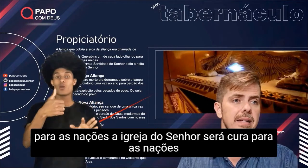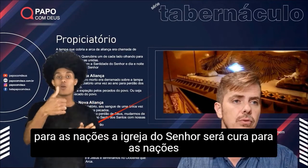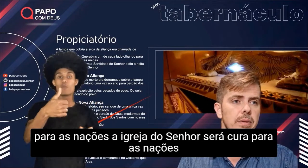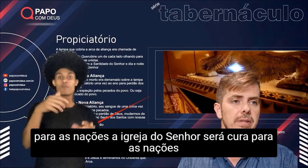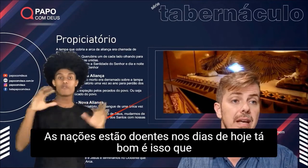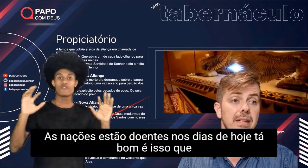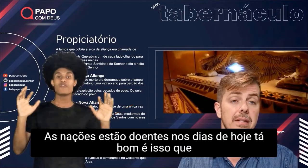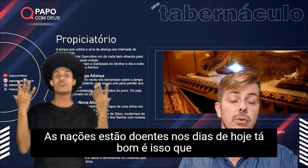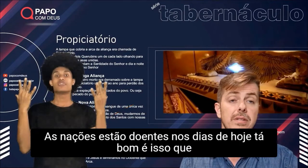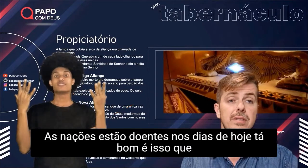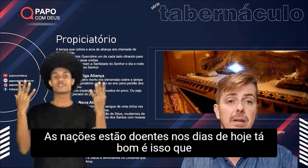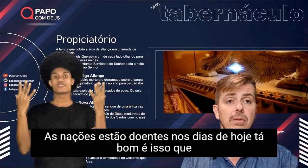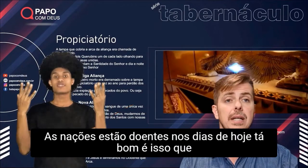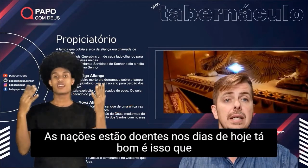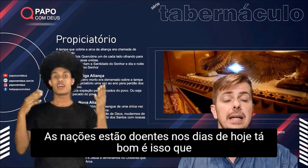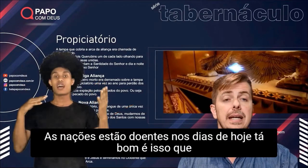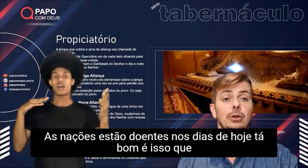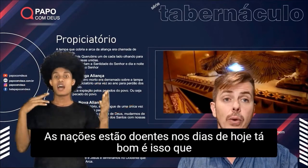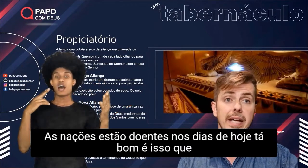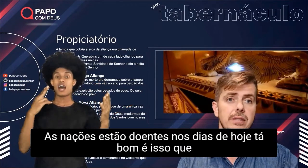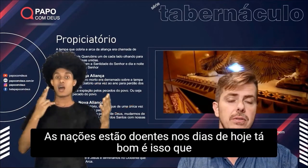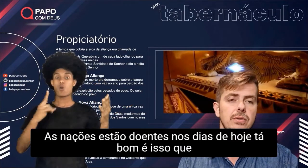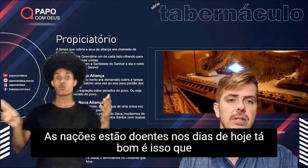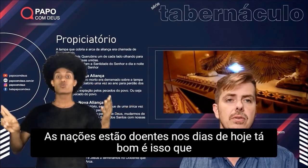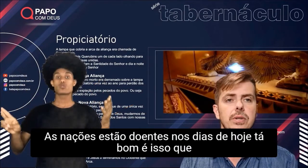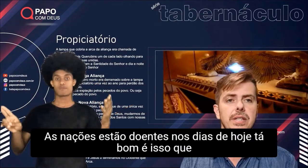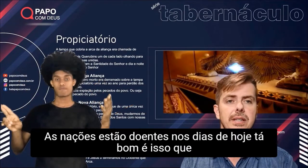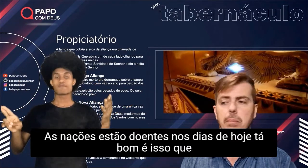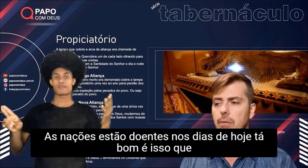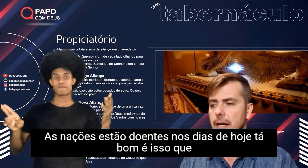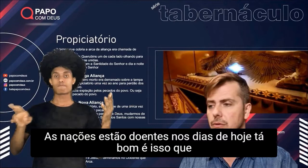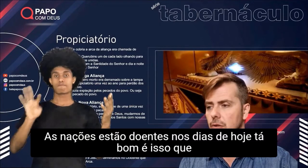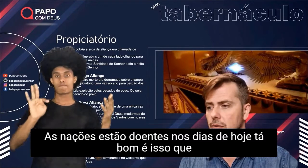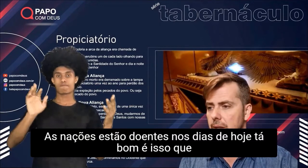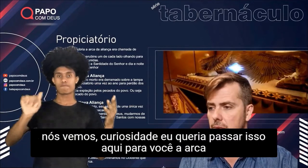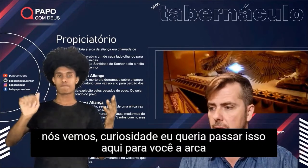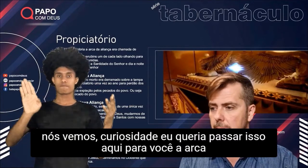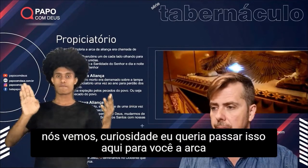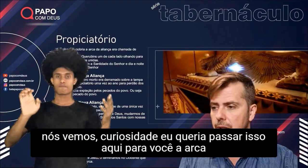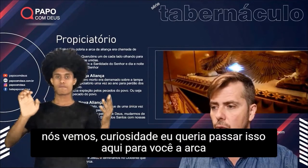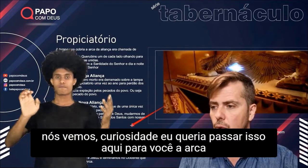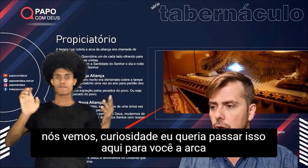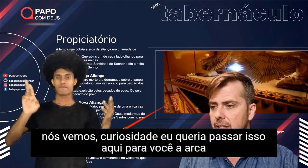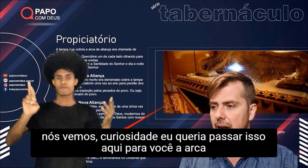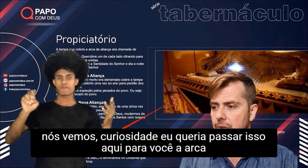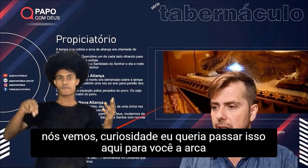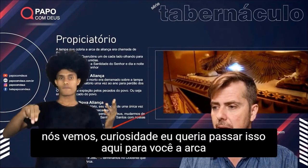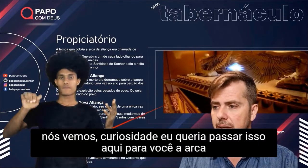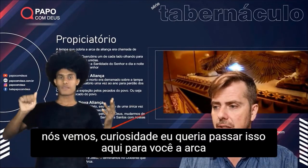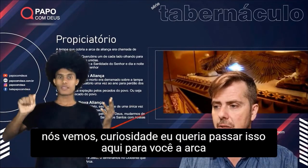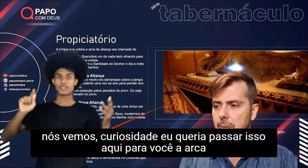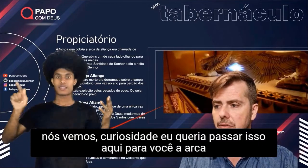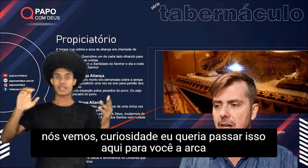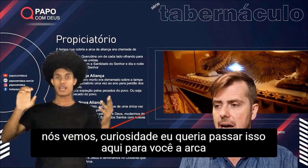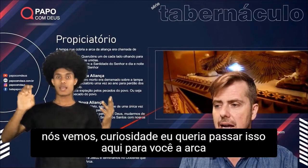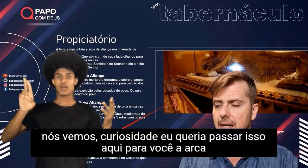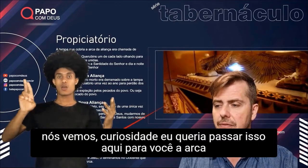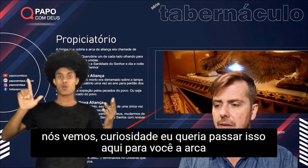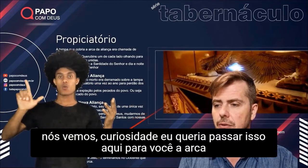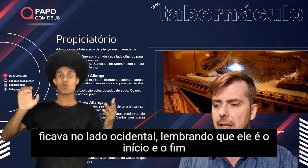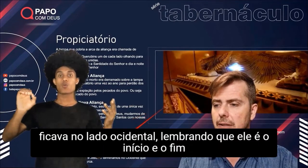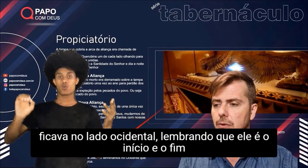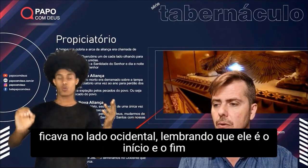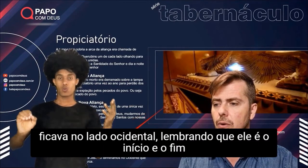para as nações. As nações estão doentes nos dias de hoje, tá bom? É isso que nós vemos. Curiosidade, eu queria passar isso aqui para você. A